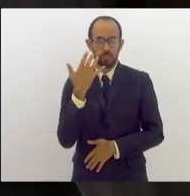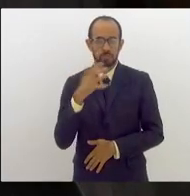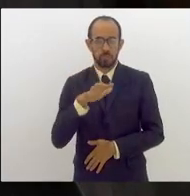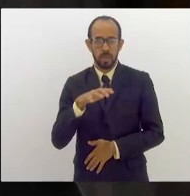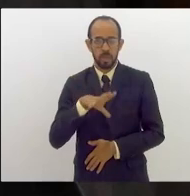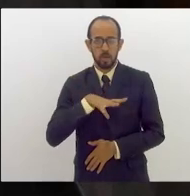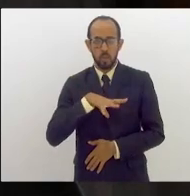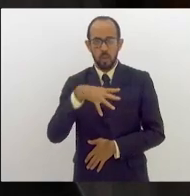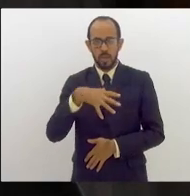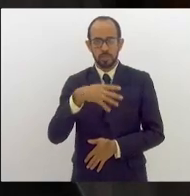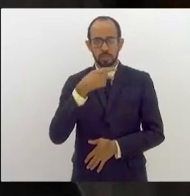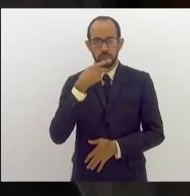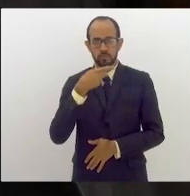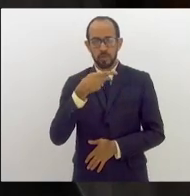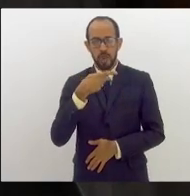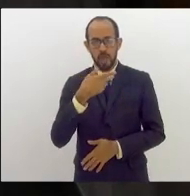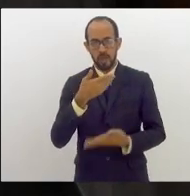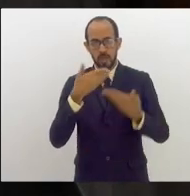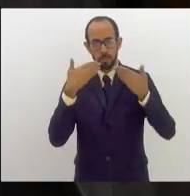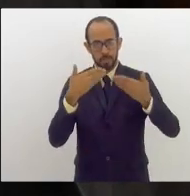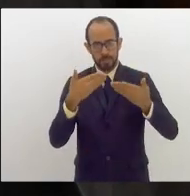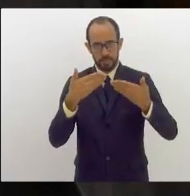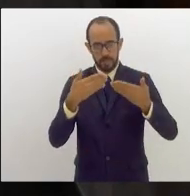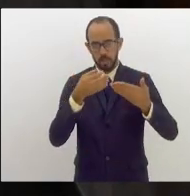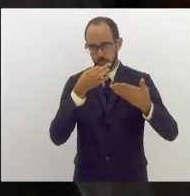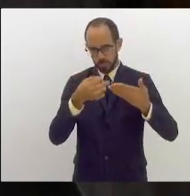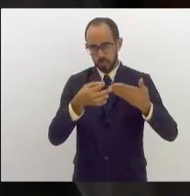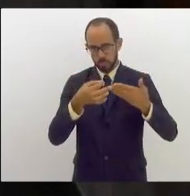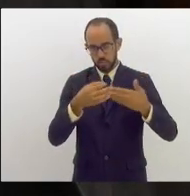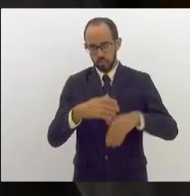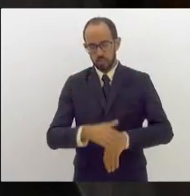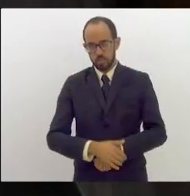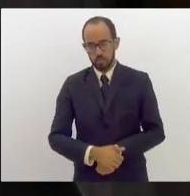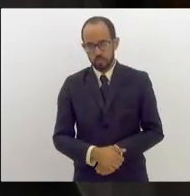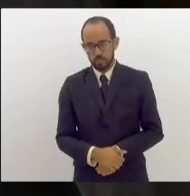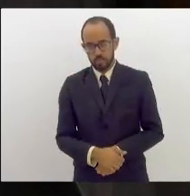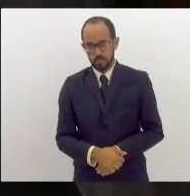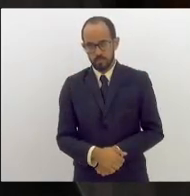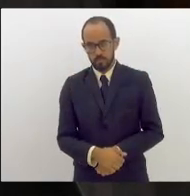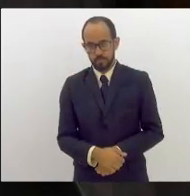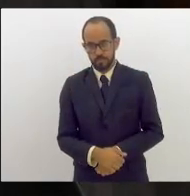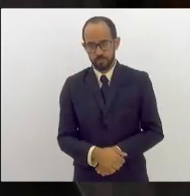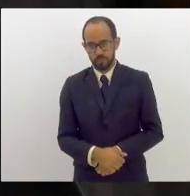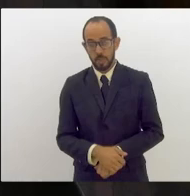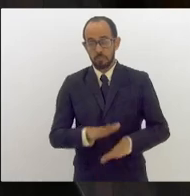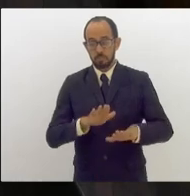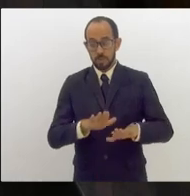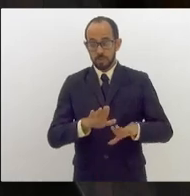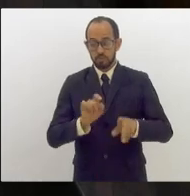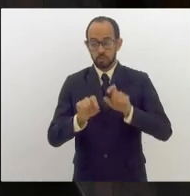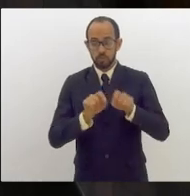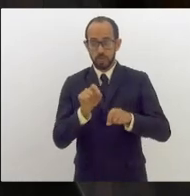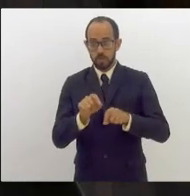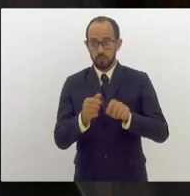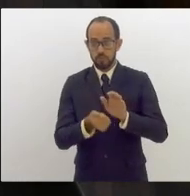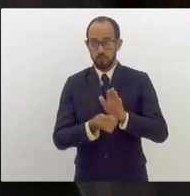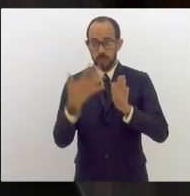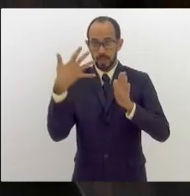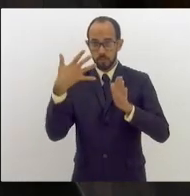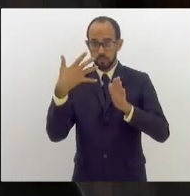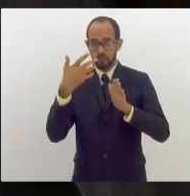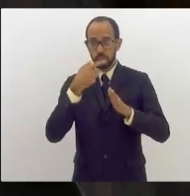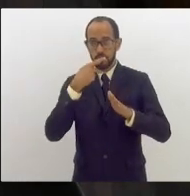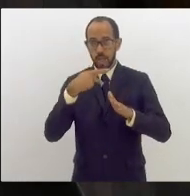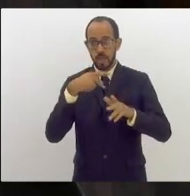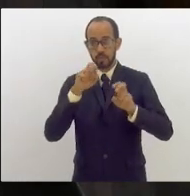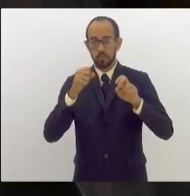para apresentar em a sua opinião no entanto vários você ferraram quando